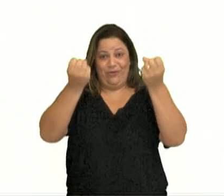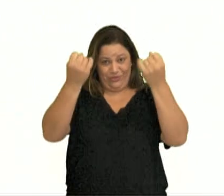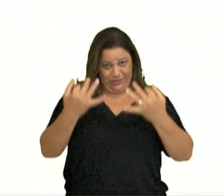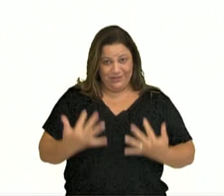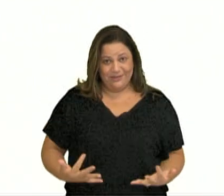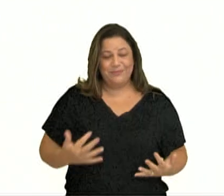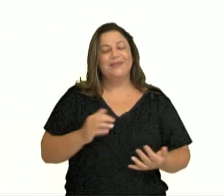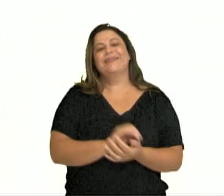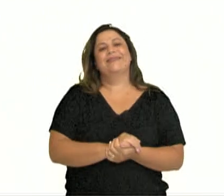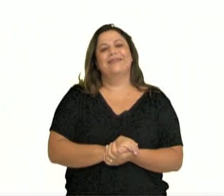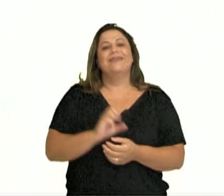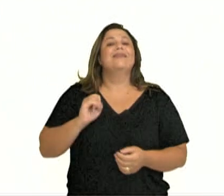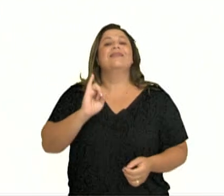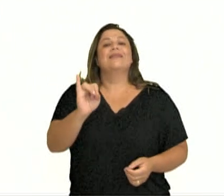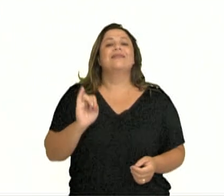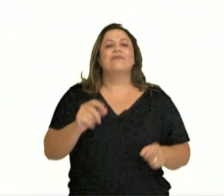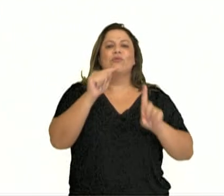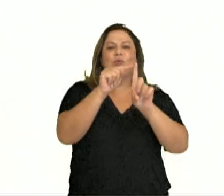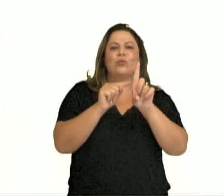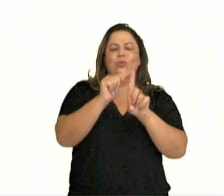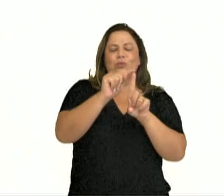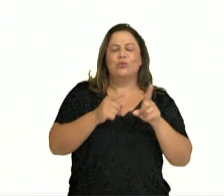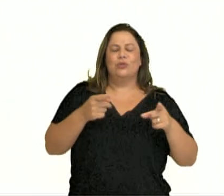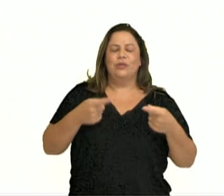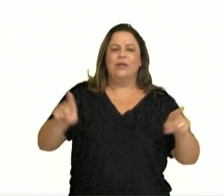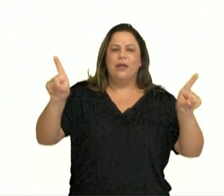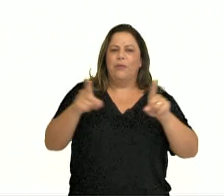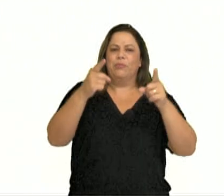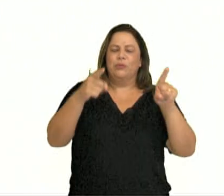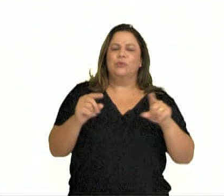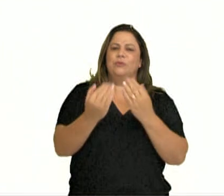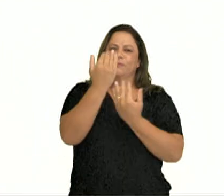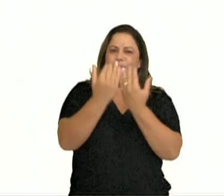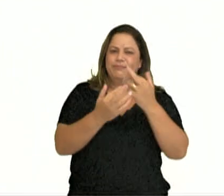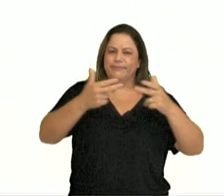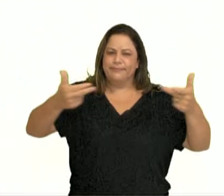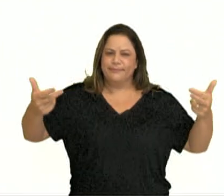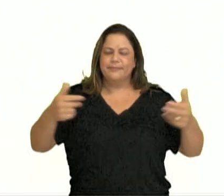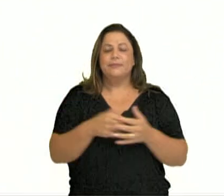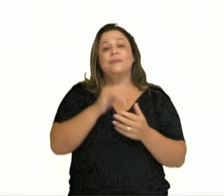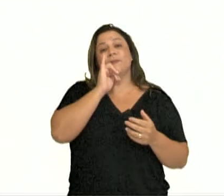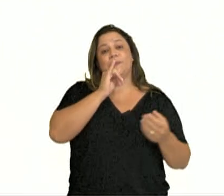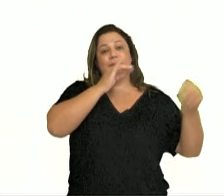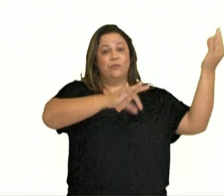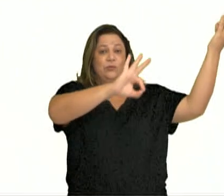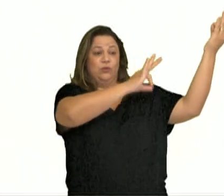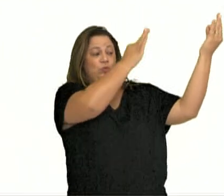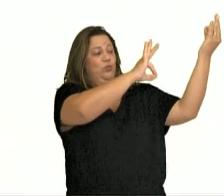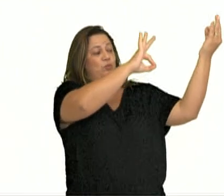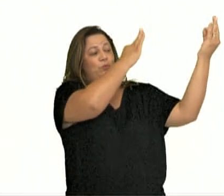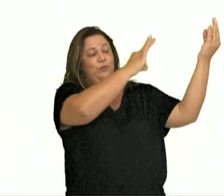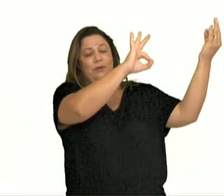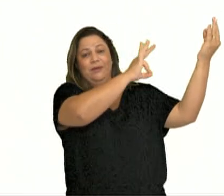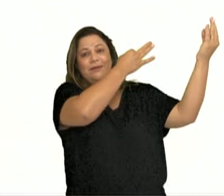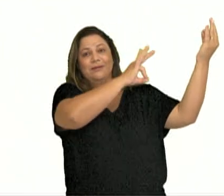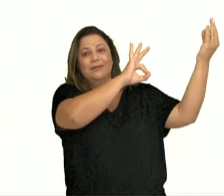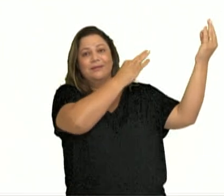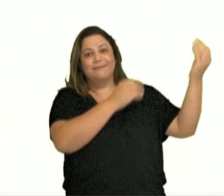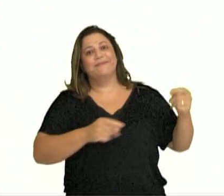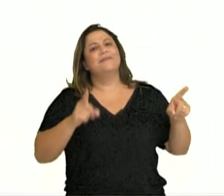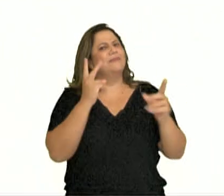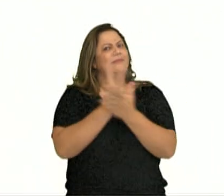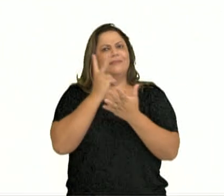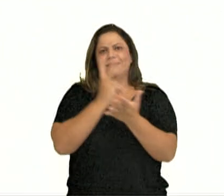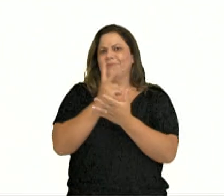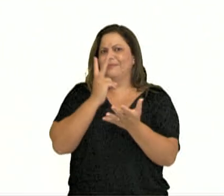Se for um instrumento típico da orquestra, como por exemplo o violino, ele sempre terá companhia ao